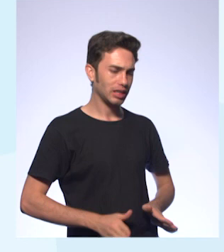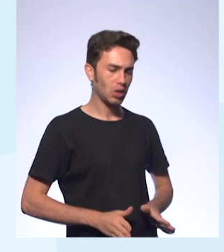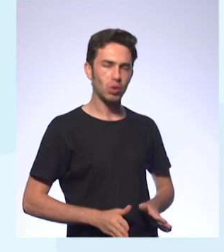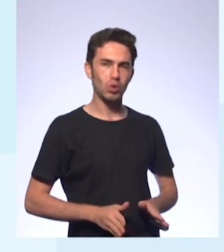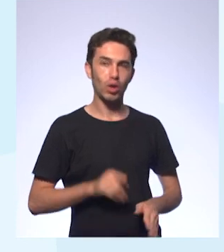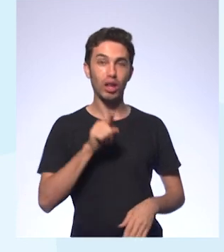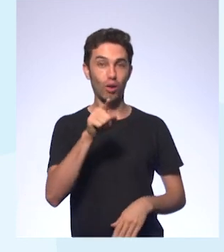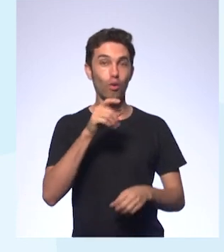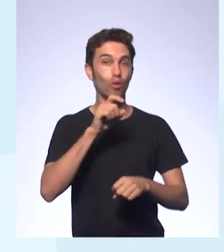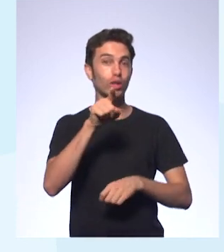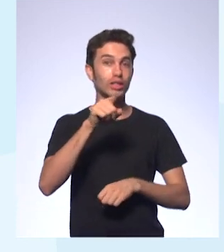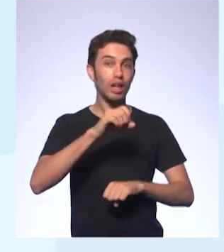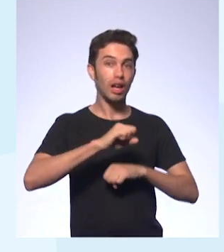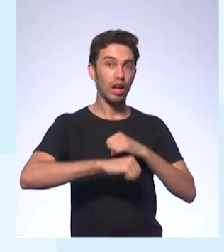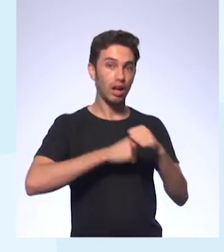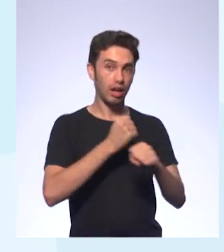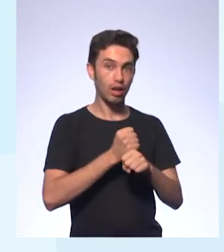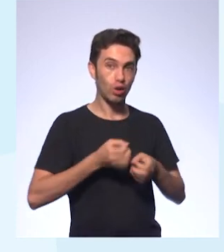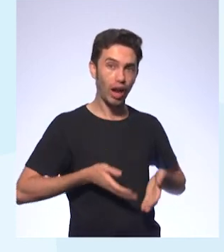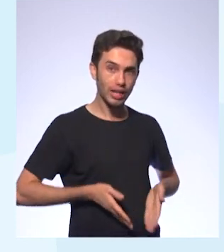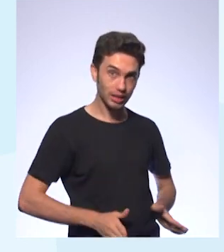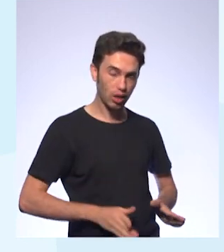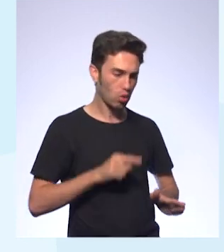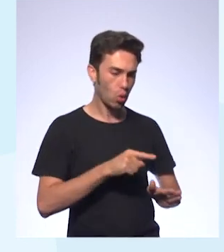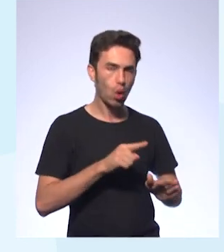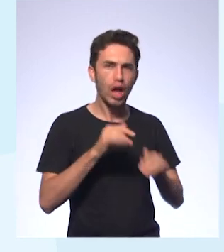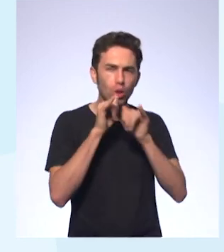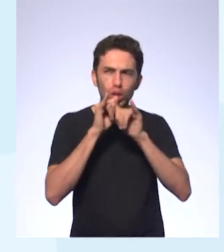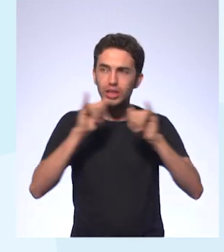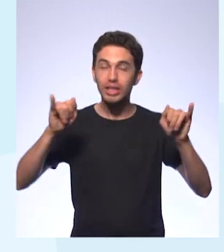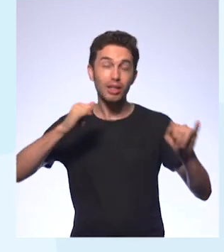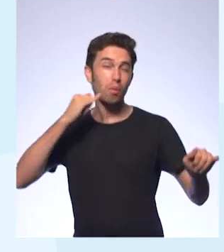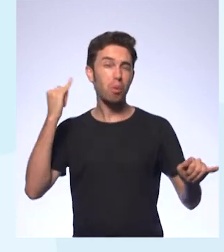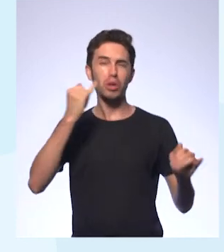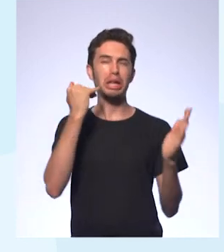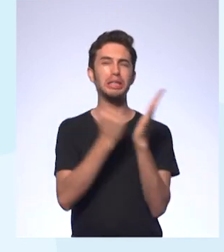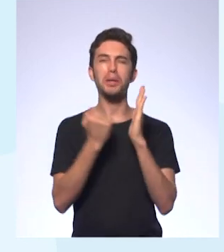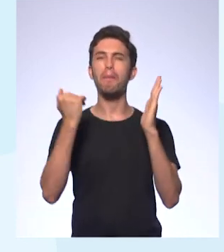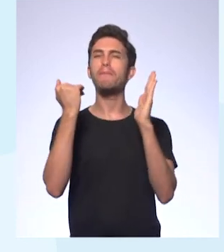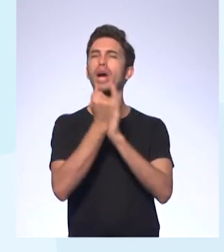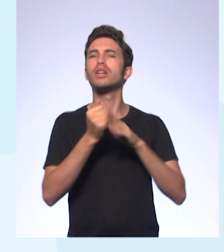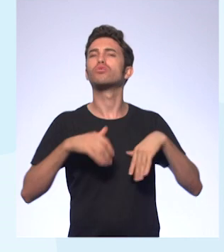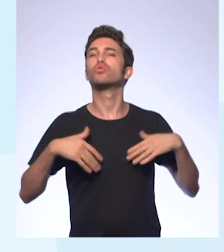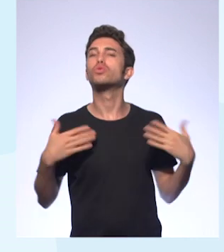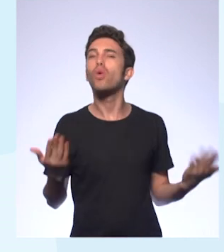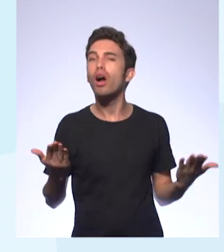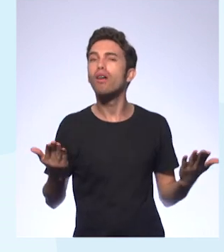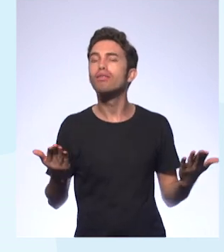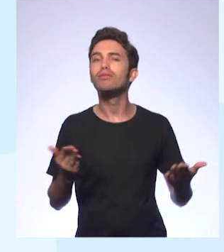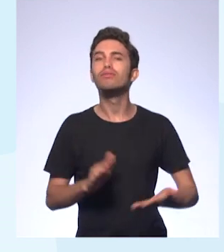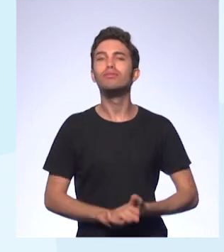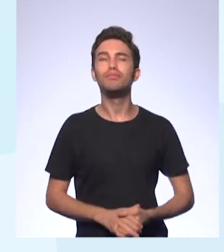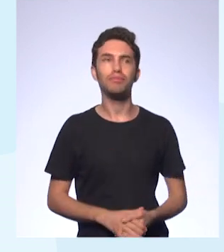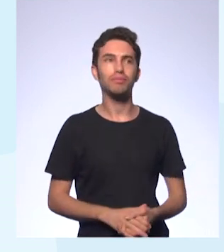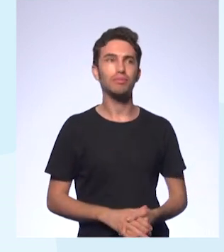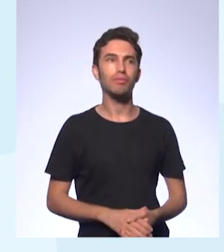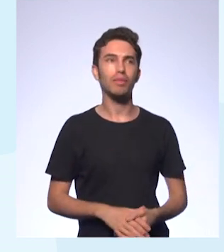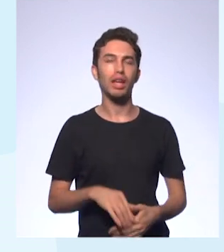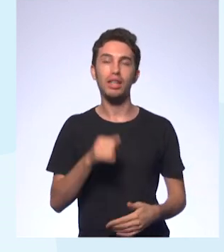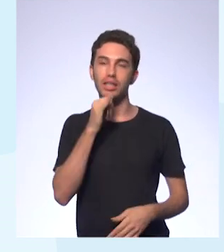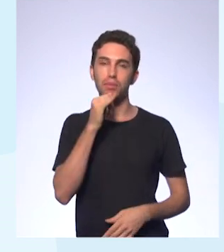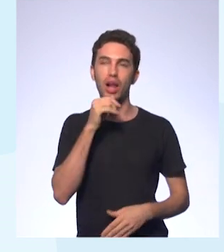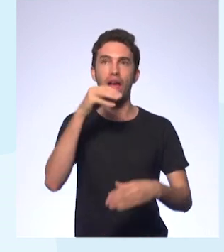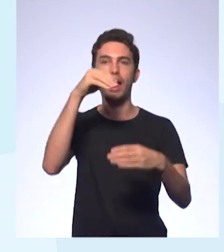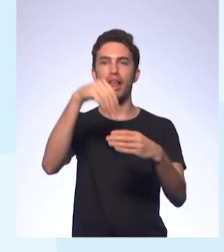é a notícia mais importante do ano do seu nascimento? Só que tem alguns professores falando que a eleição dos Estados Unidos